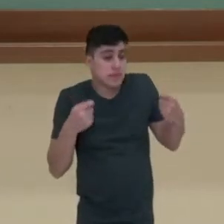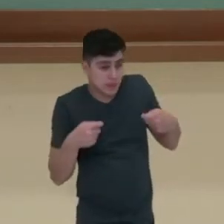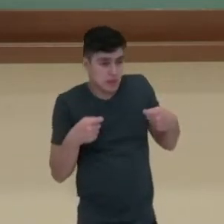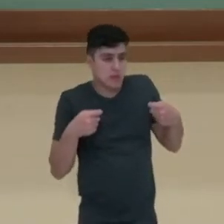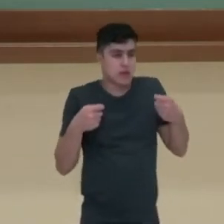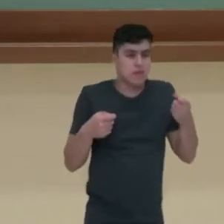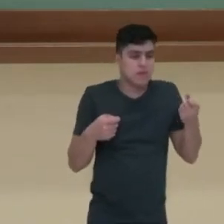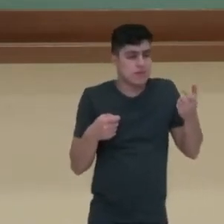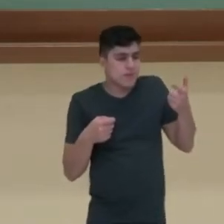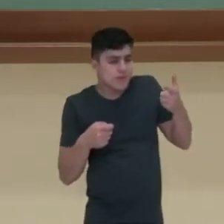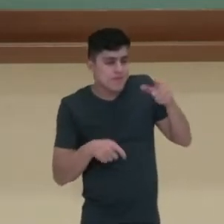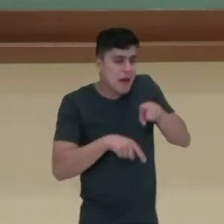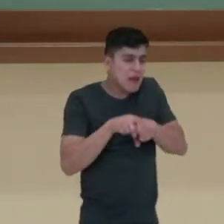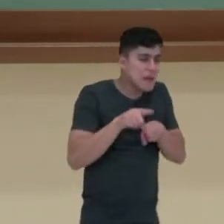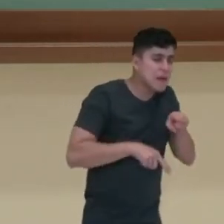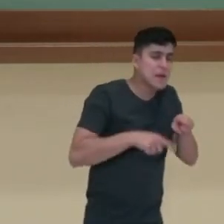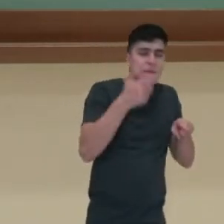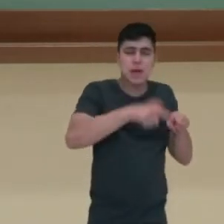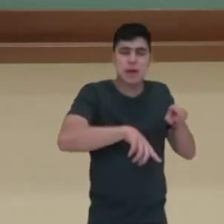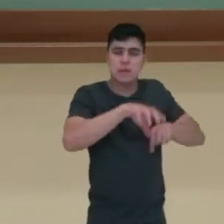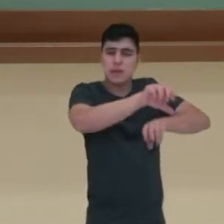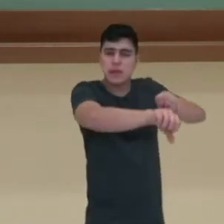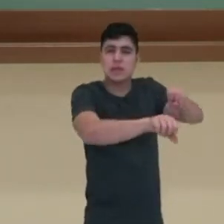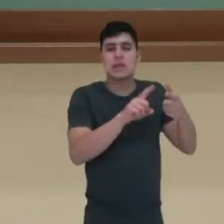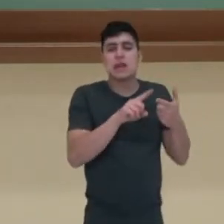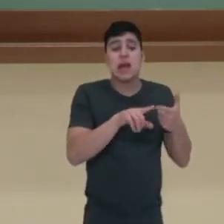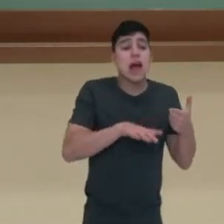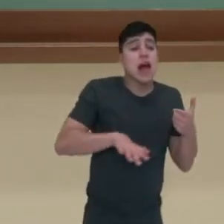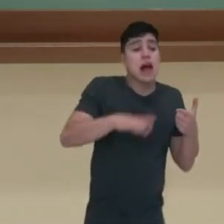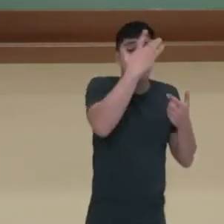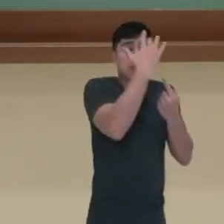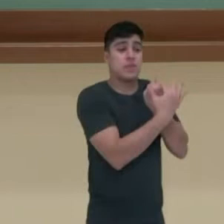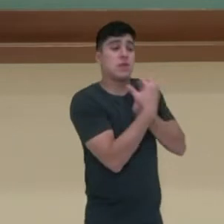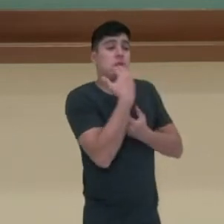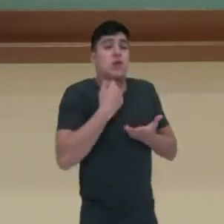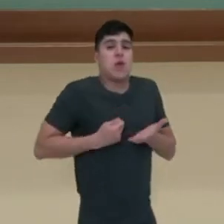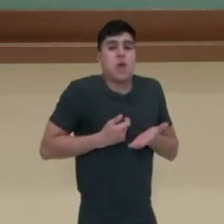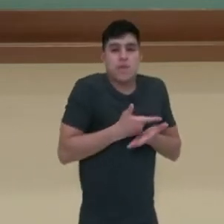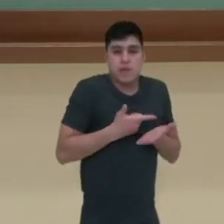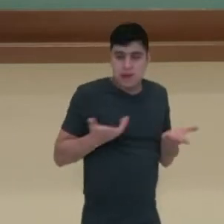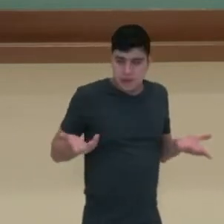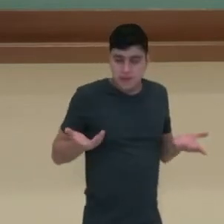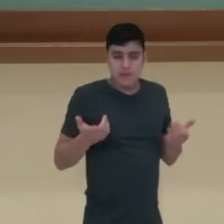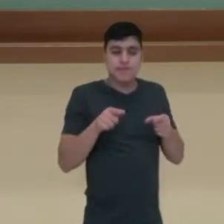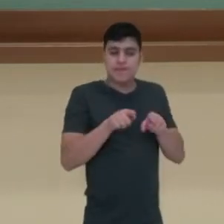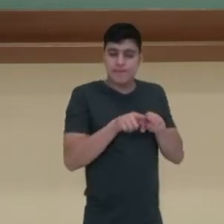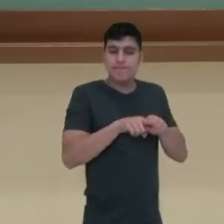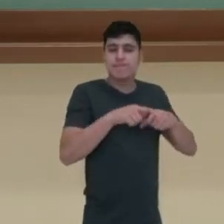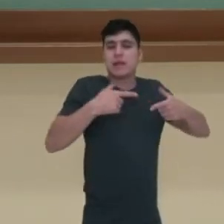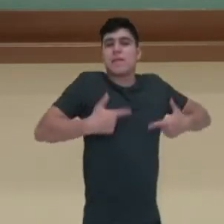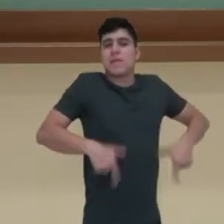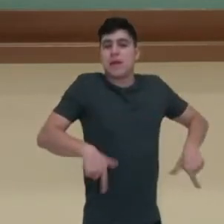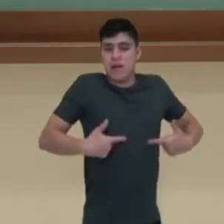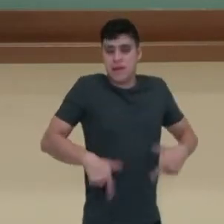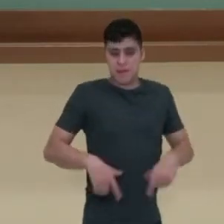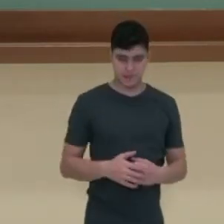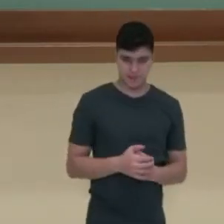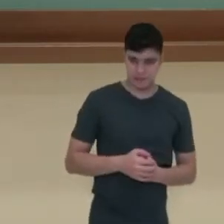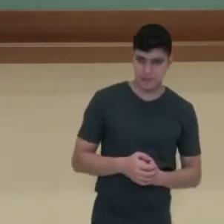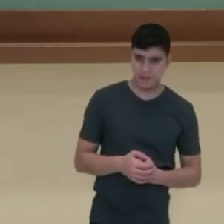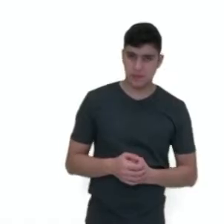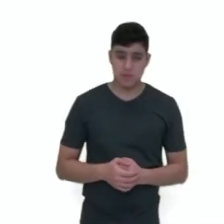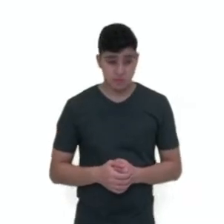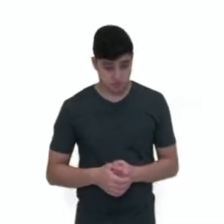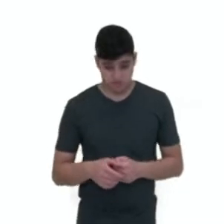novas matérias-primas, novos mercados consumidores e também mão de obra, né?